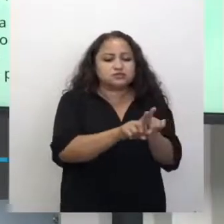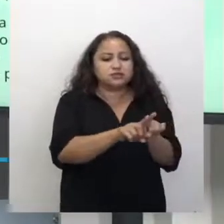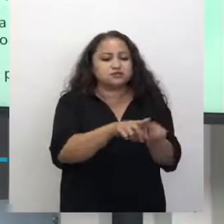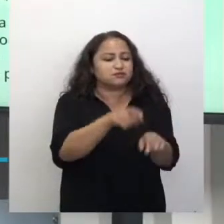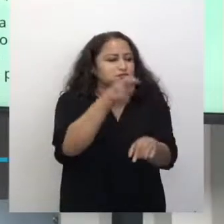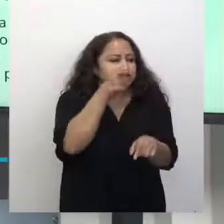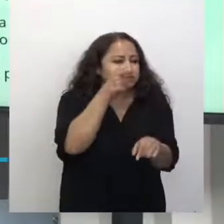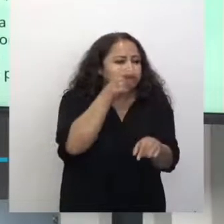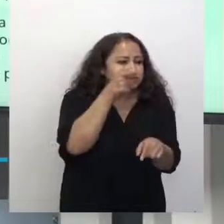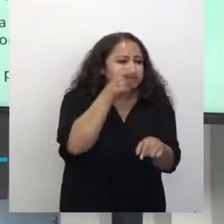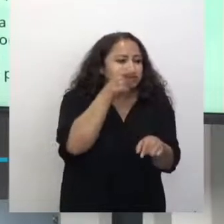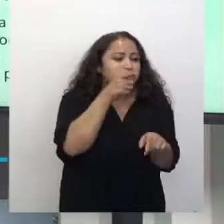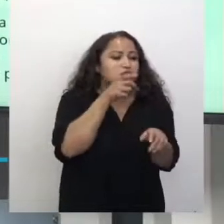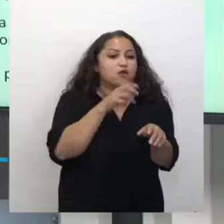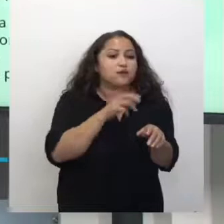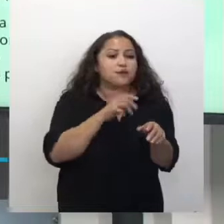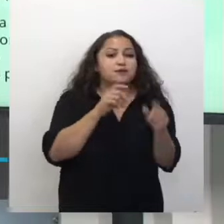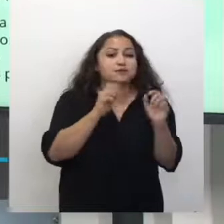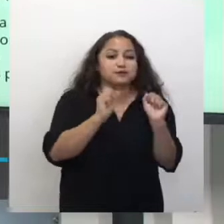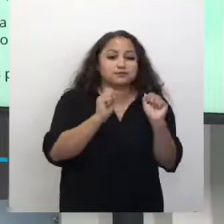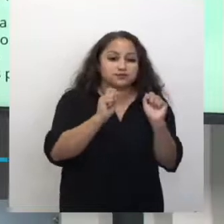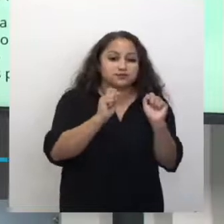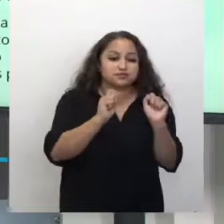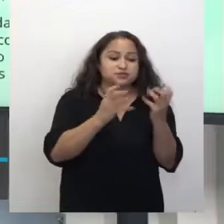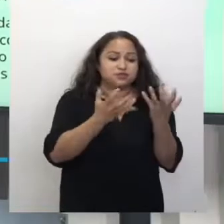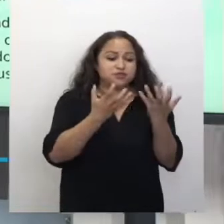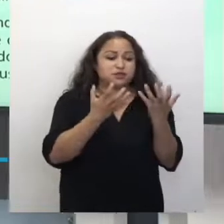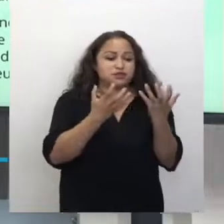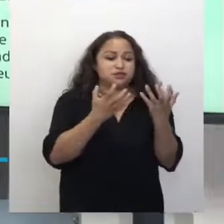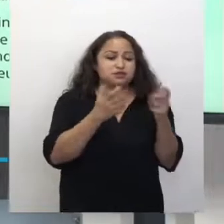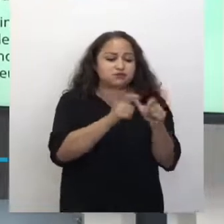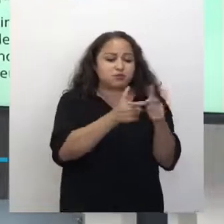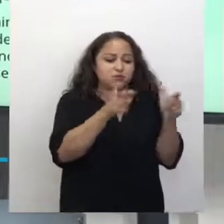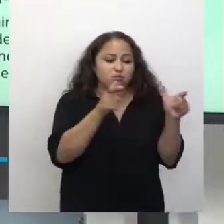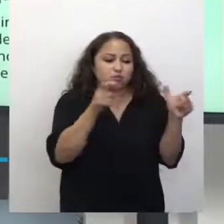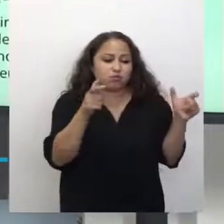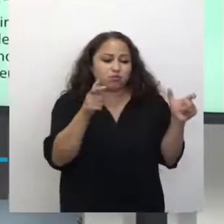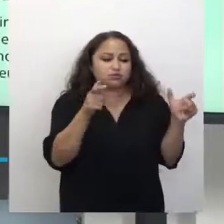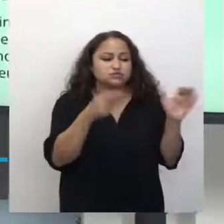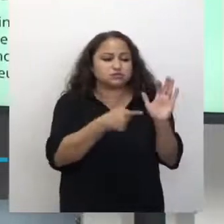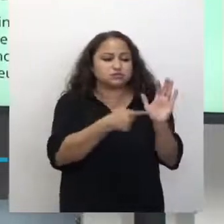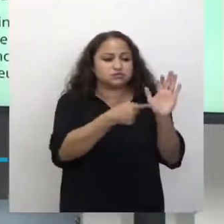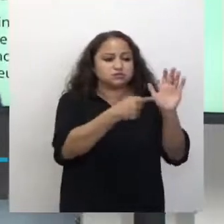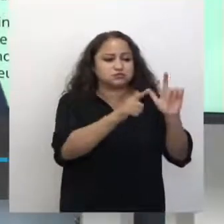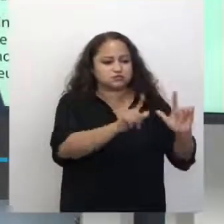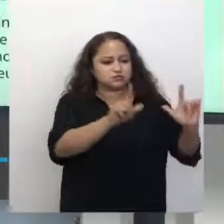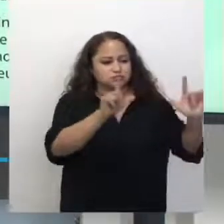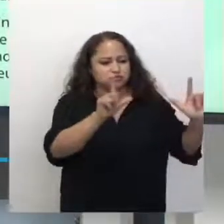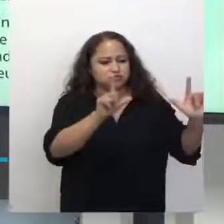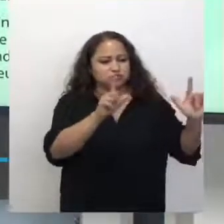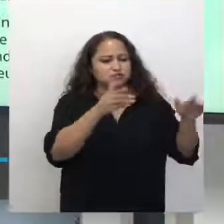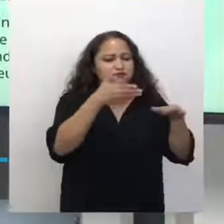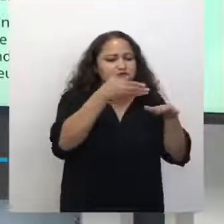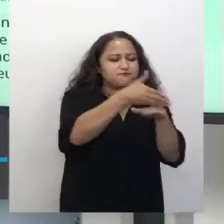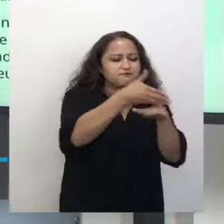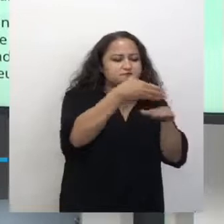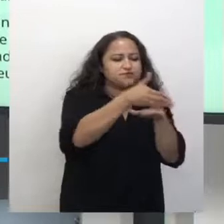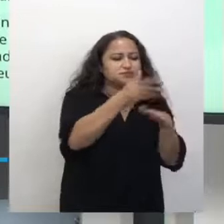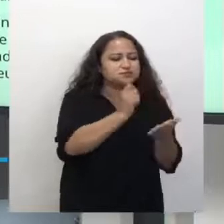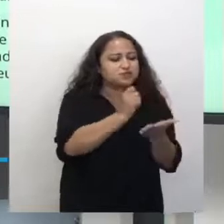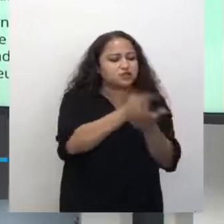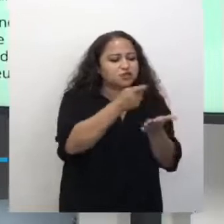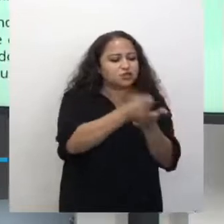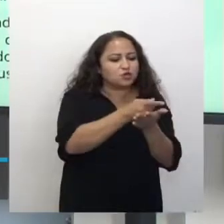né, colecionadores e até museus que querem ampliar o seu acervo, que vão, né, visitam e resolvem comprar ali algumas